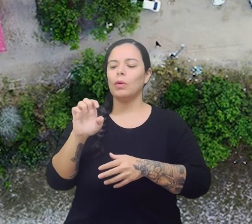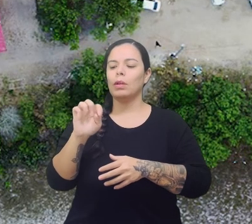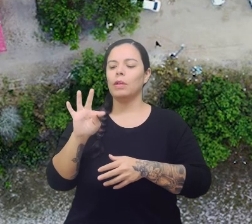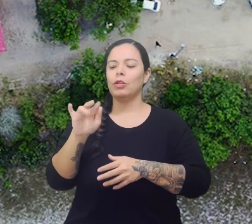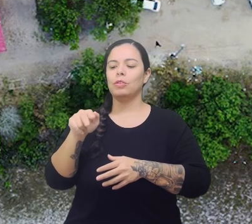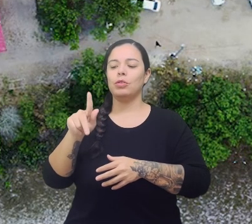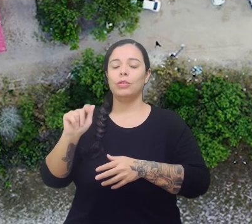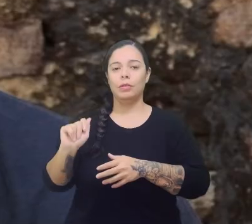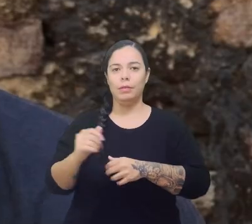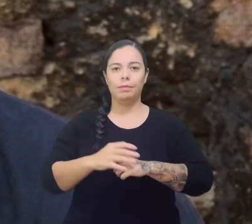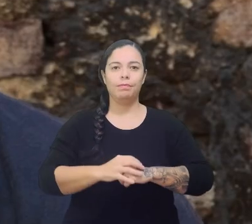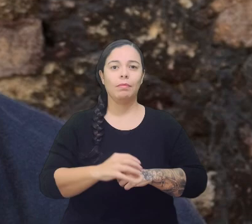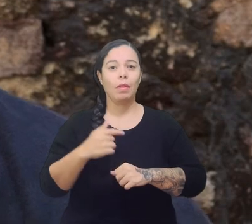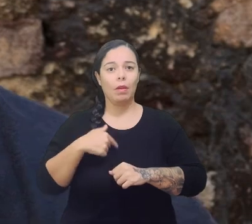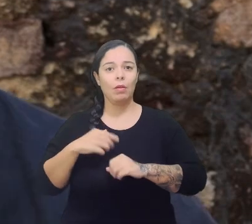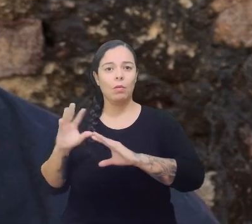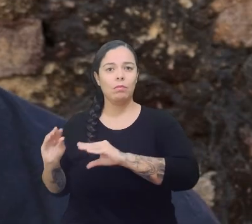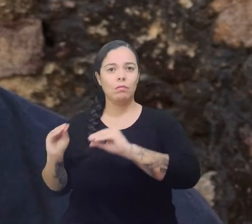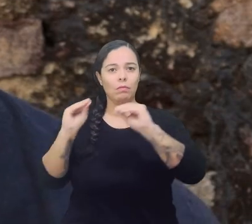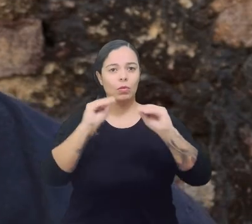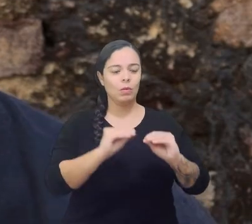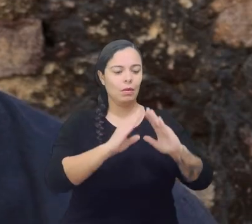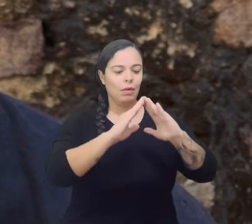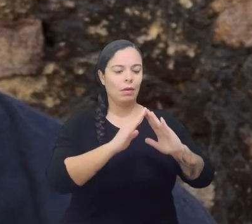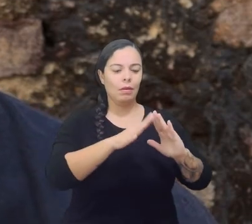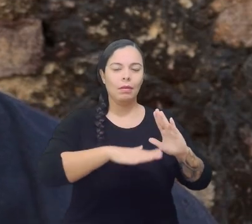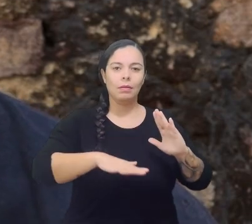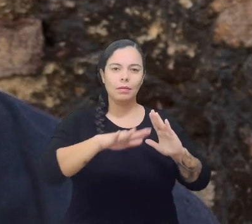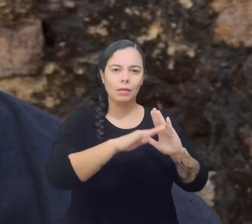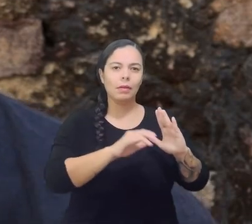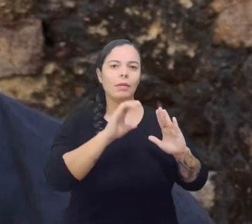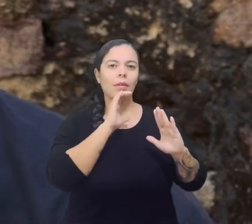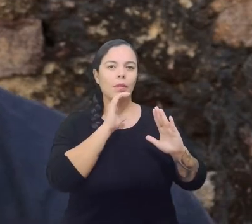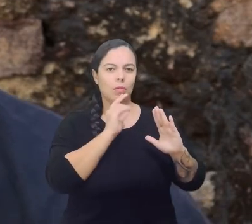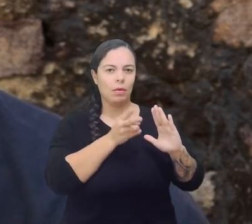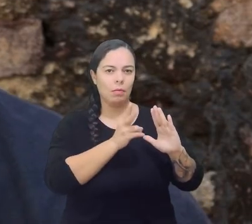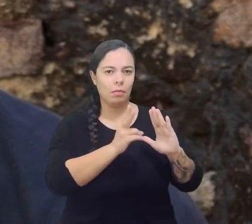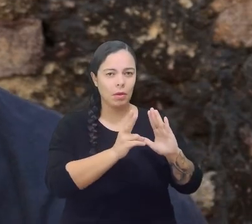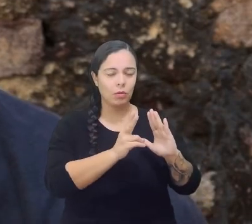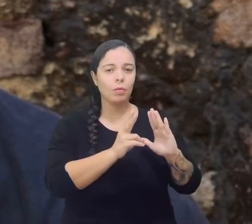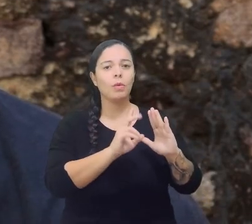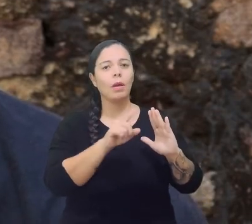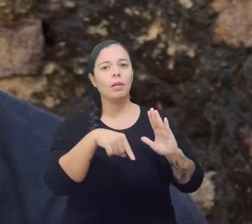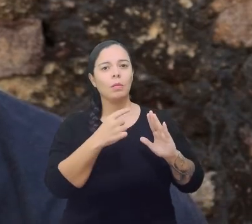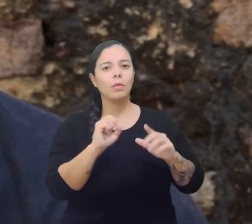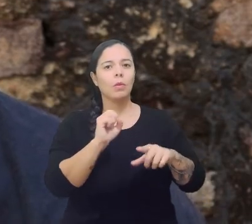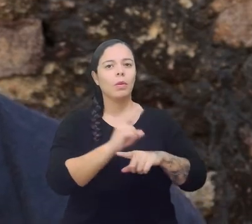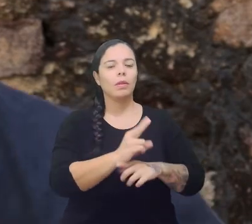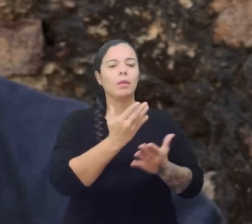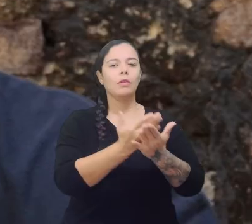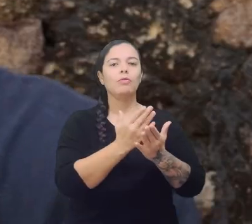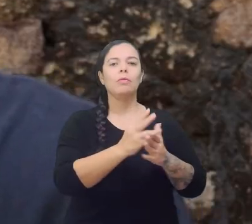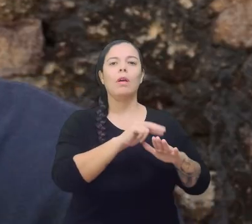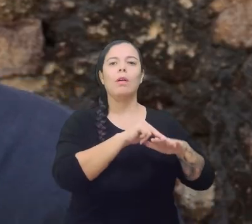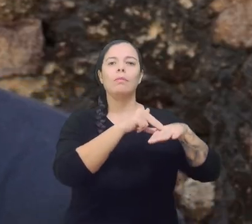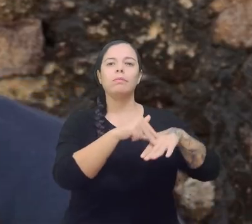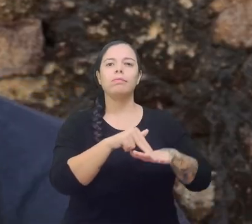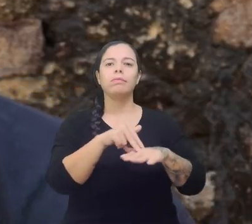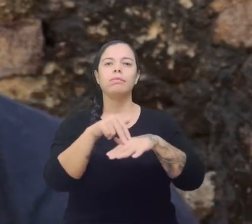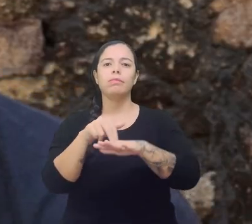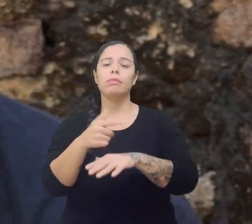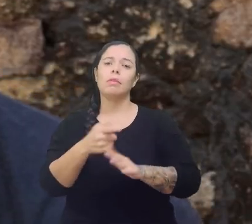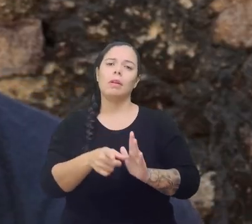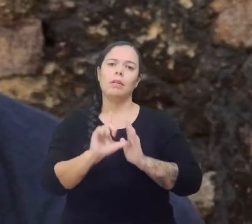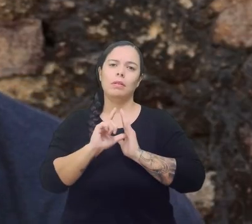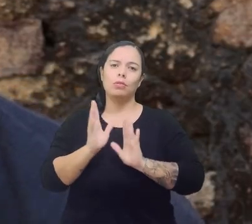em Camboinhas mesmo, foi já quando eu entrei para a escola de windsurf, né? Quer dizer, conheci a escola de windsurf já 6 anos depois de